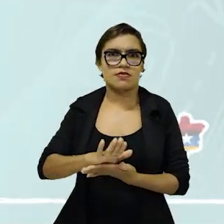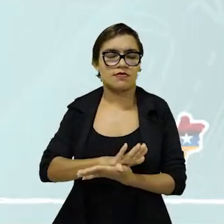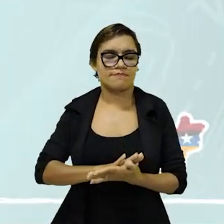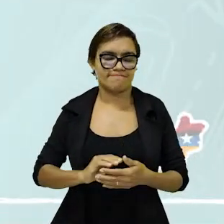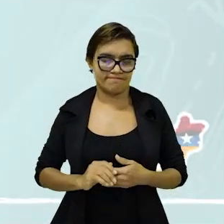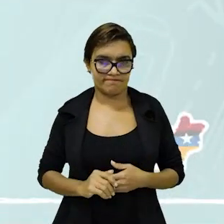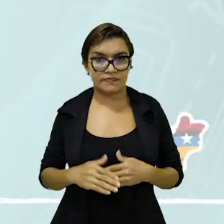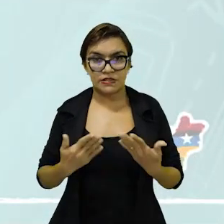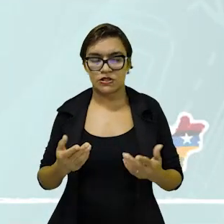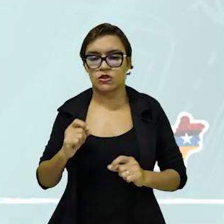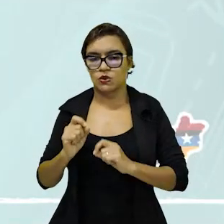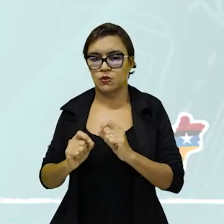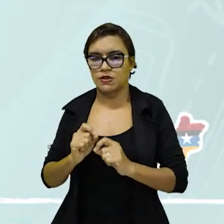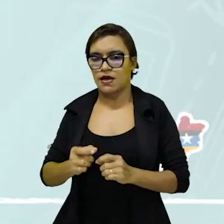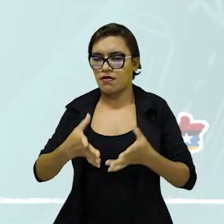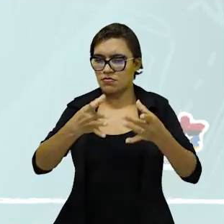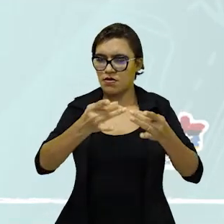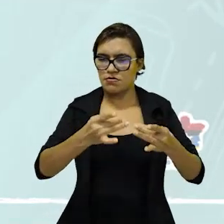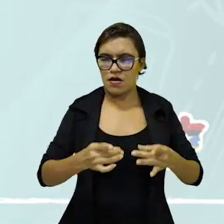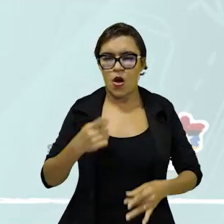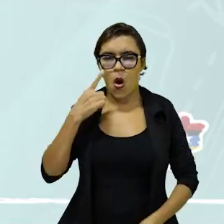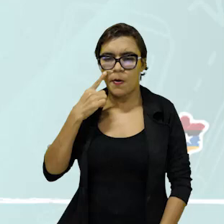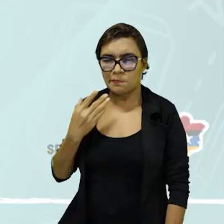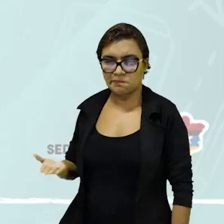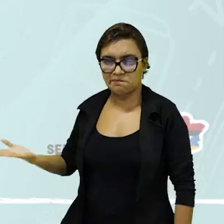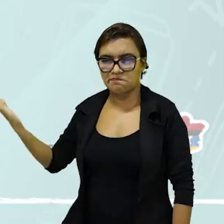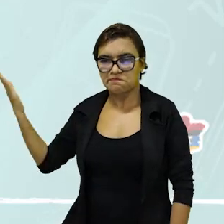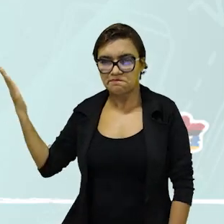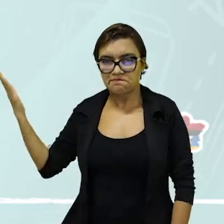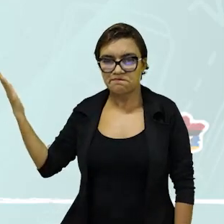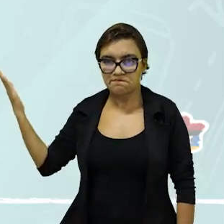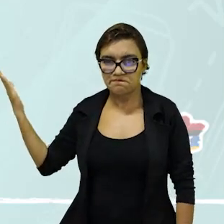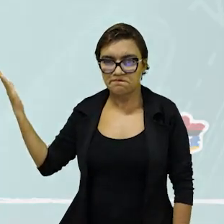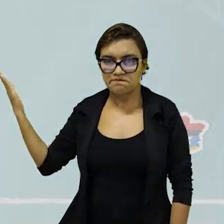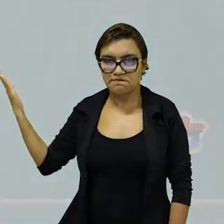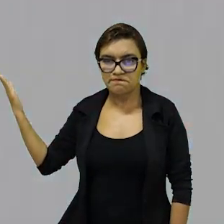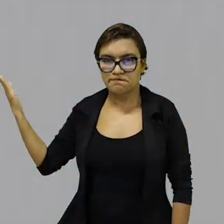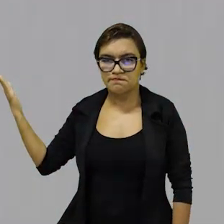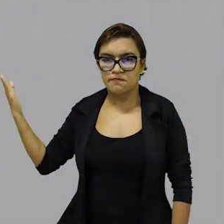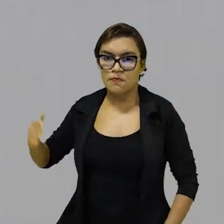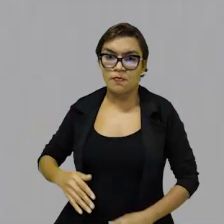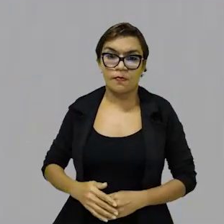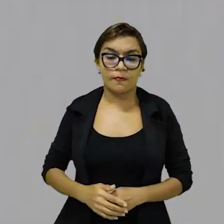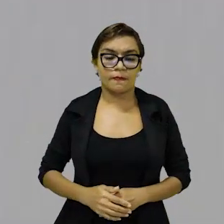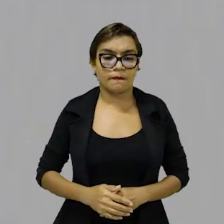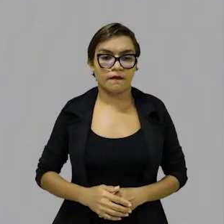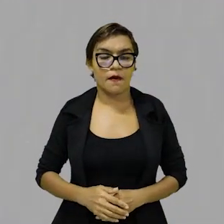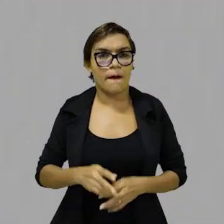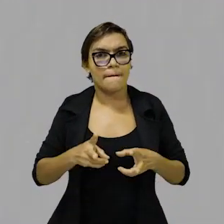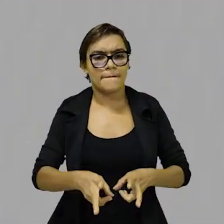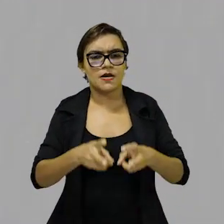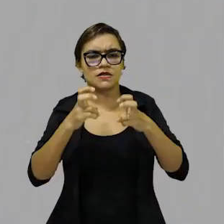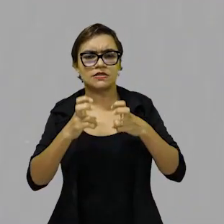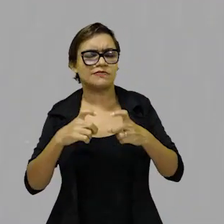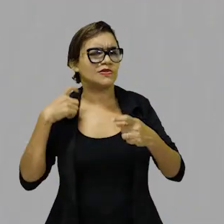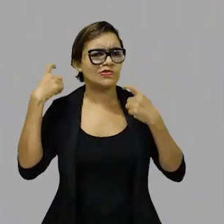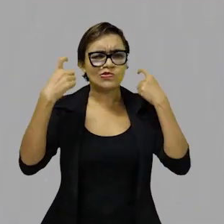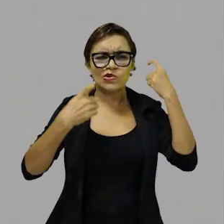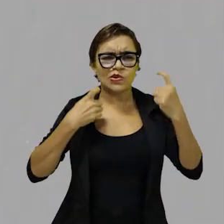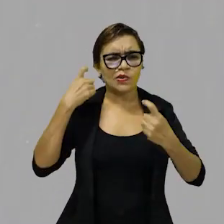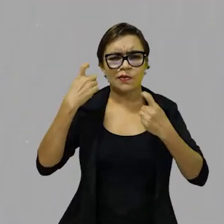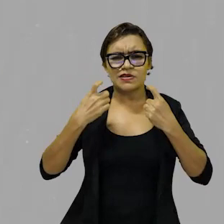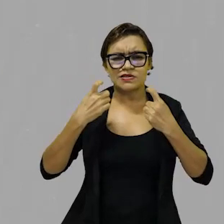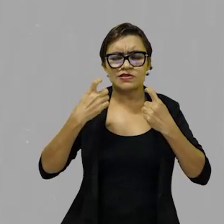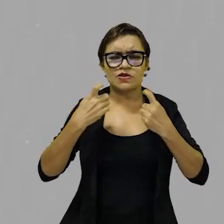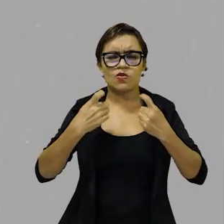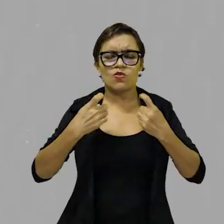Aqui é um detalhe da devoção de Egon Schiele, a gente vai já falar sobre ele, e aí a gente percebe que não tem preocupação nenhuma com